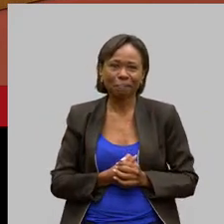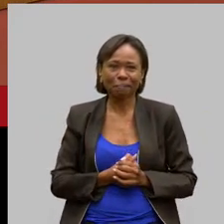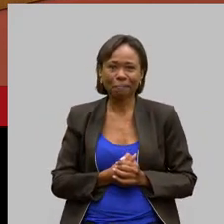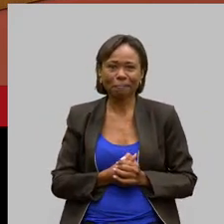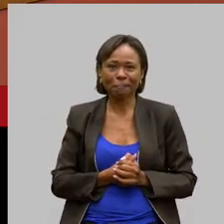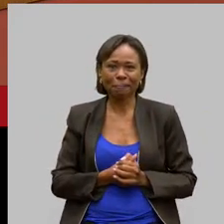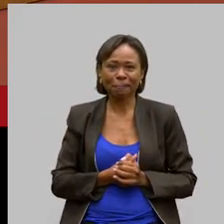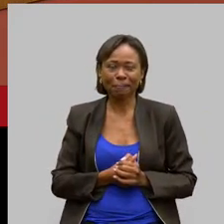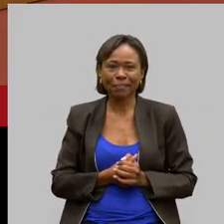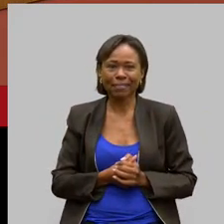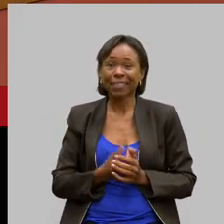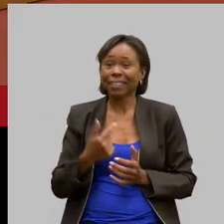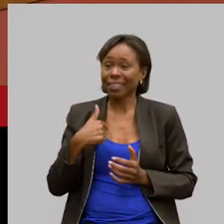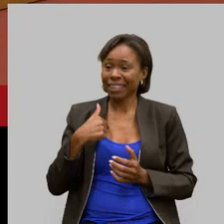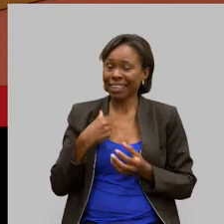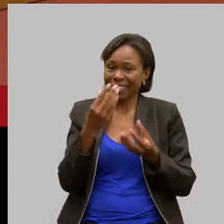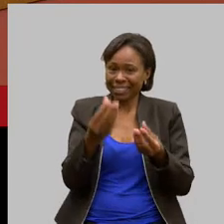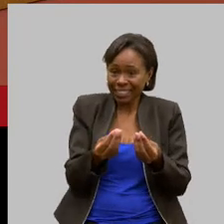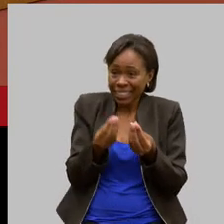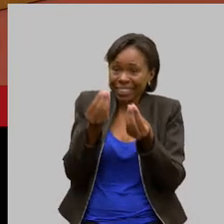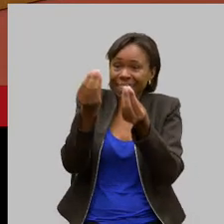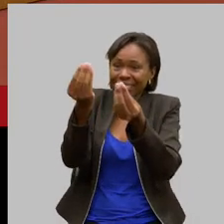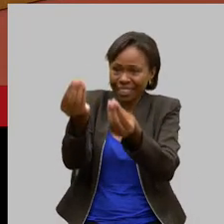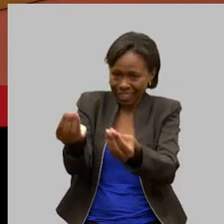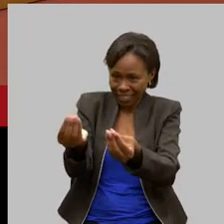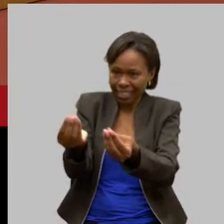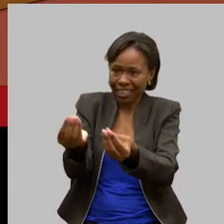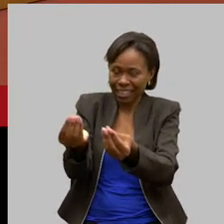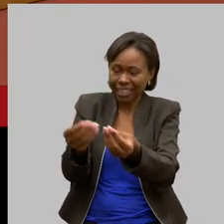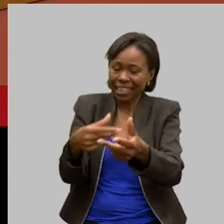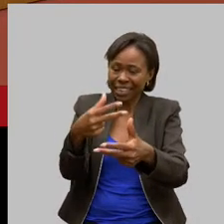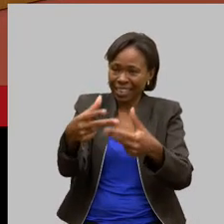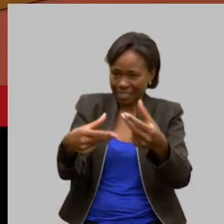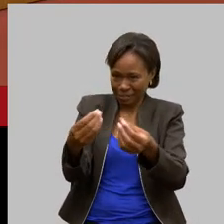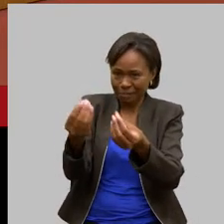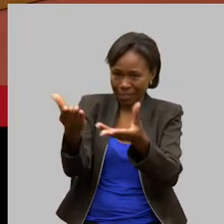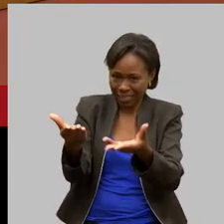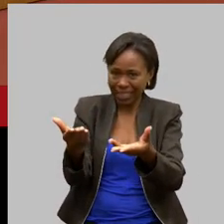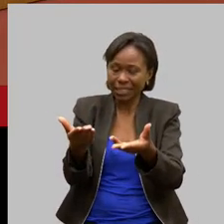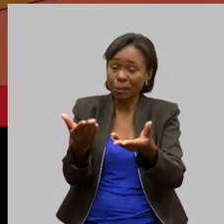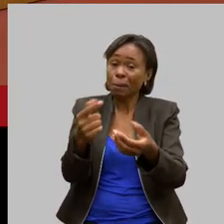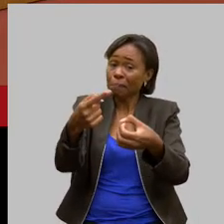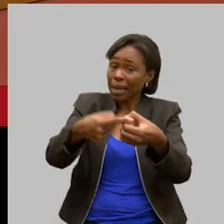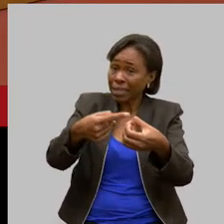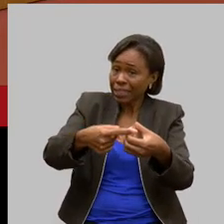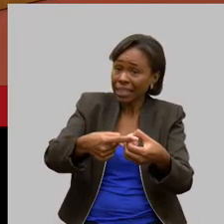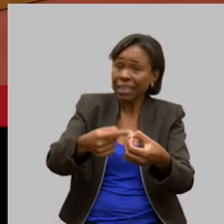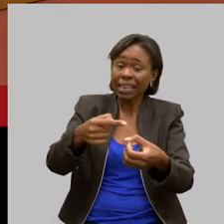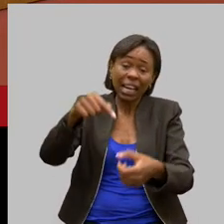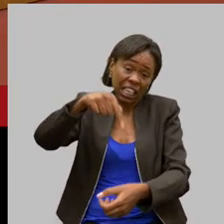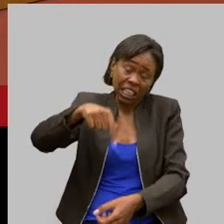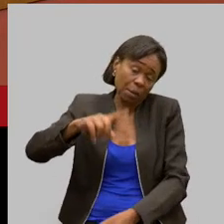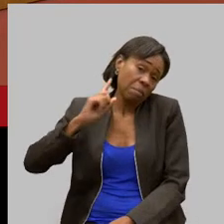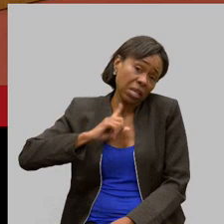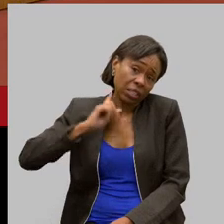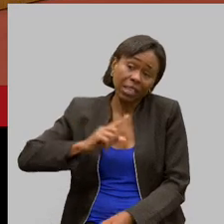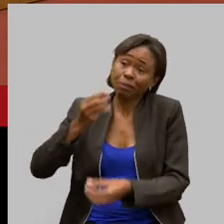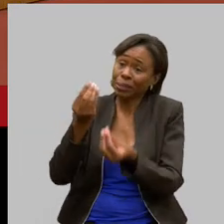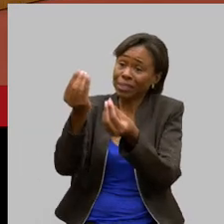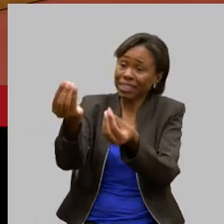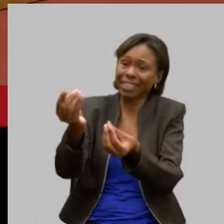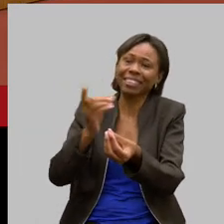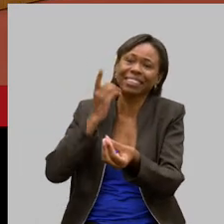eu quero entregar essa obra para Minas Gerais para você Cristiano nas suas mãos